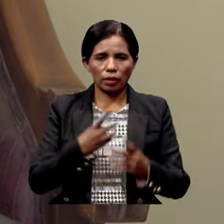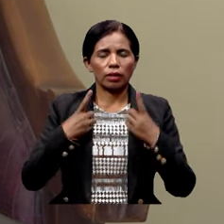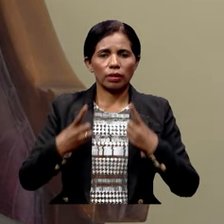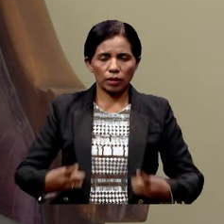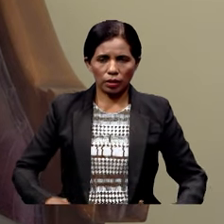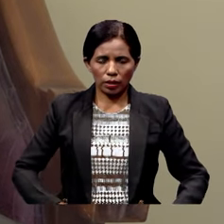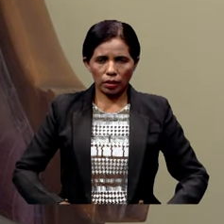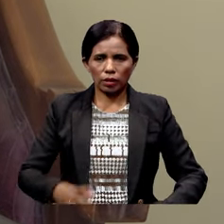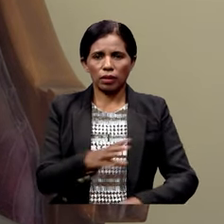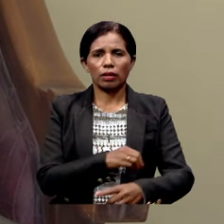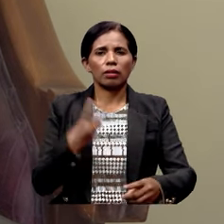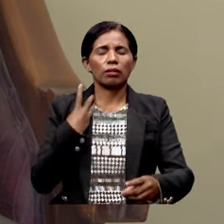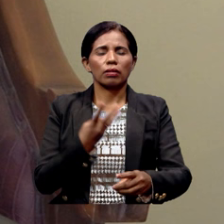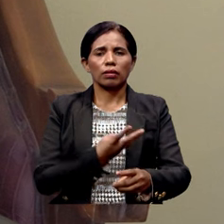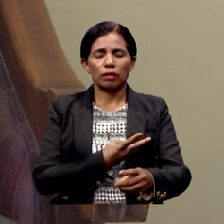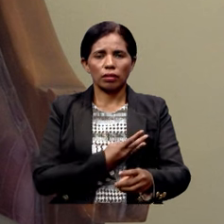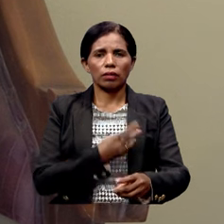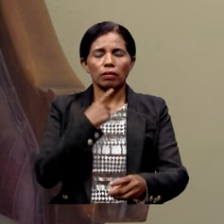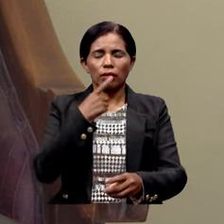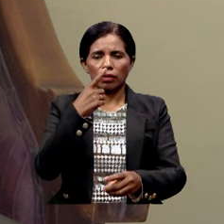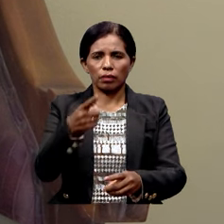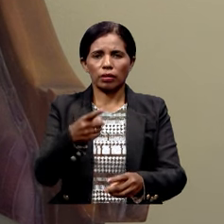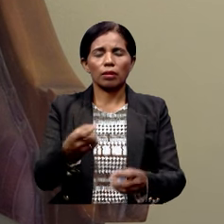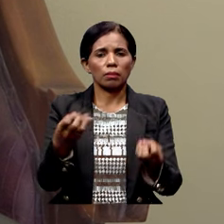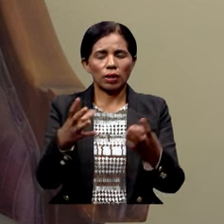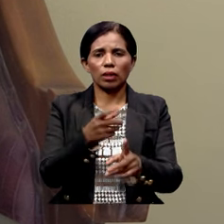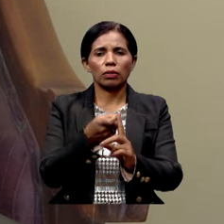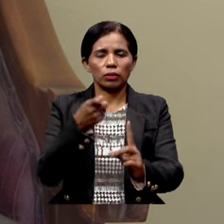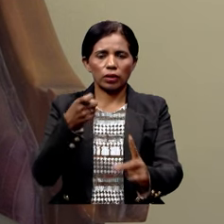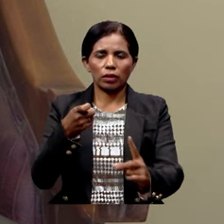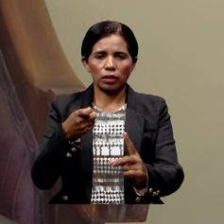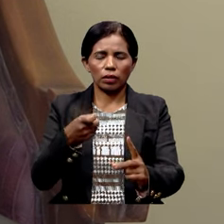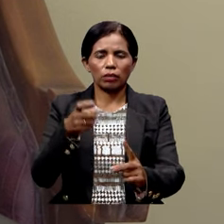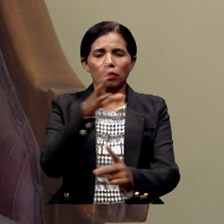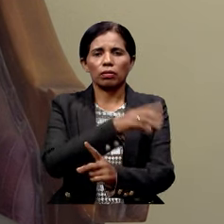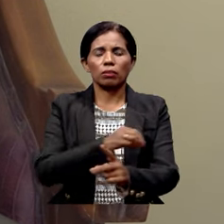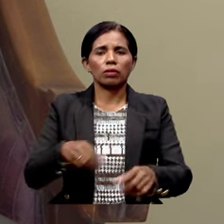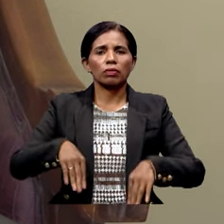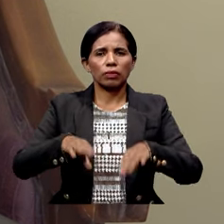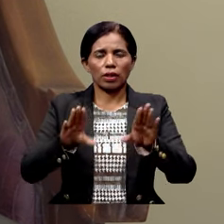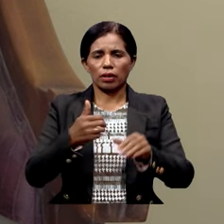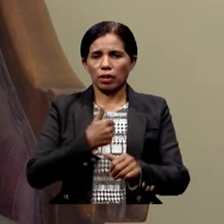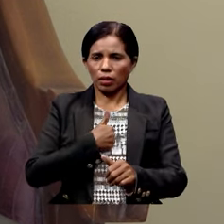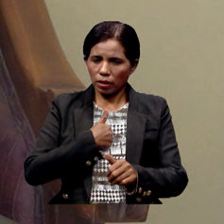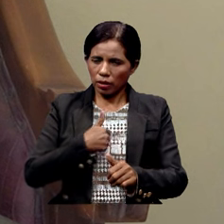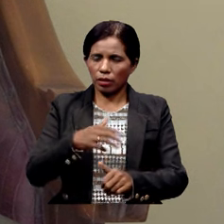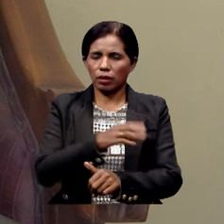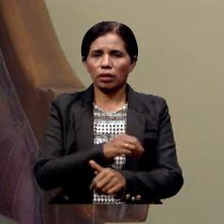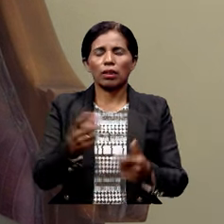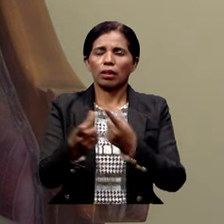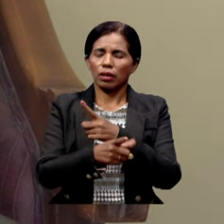moral, itania degradação moral parte do macasmo, estaria você prostituição, itania kataka